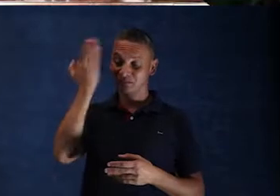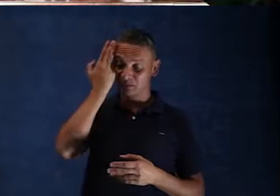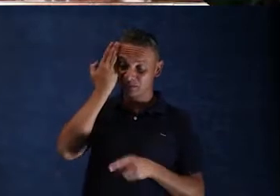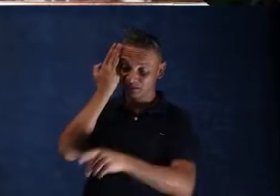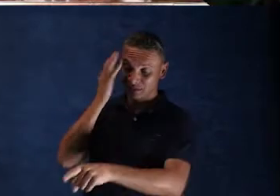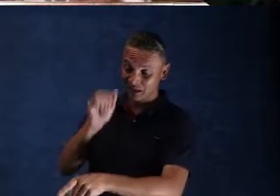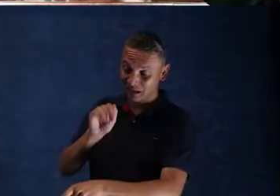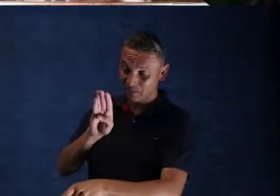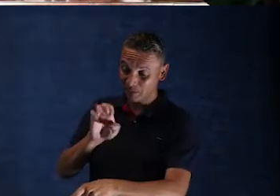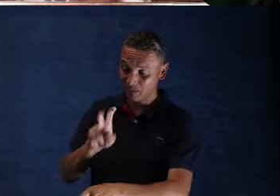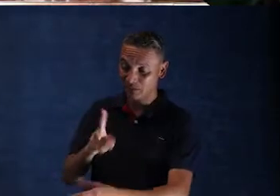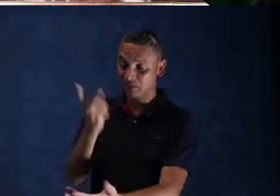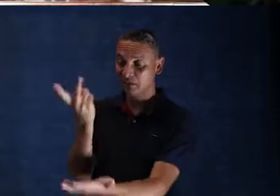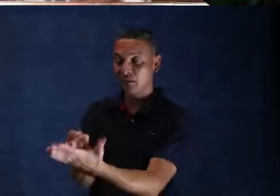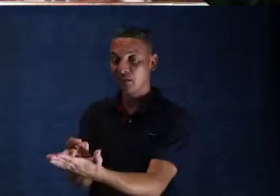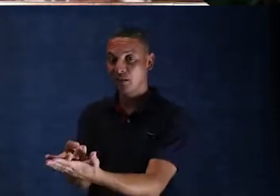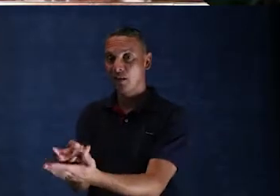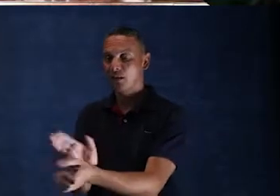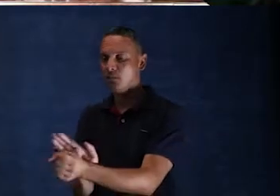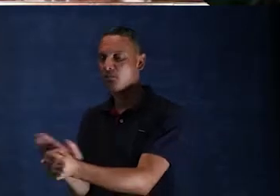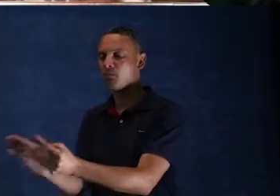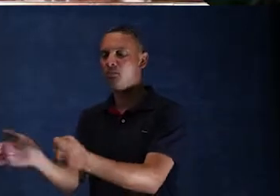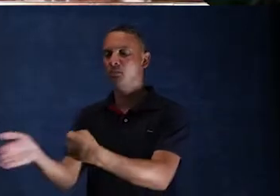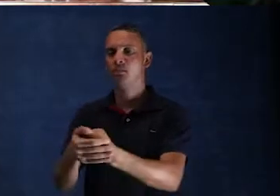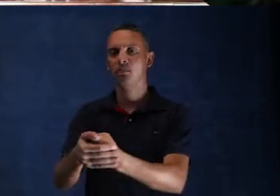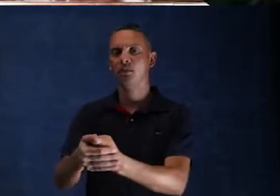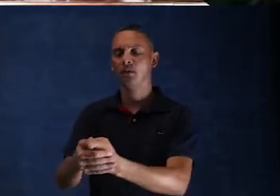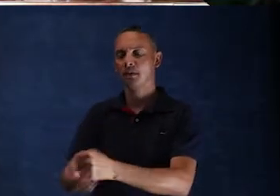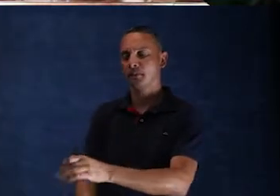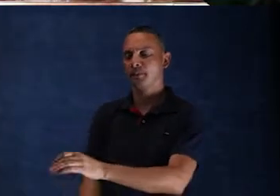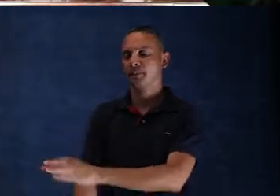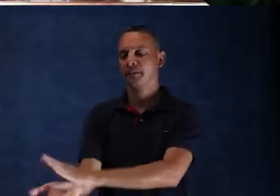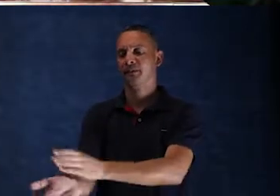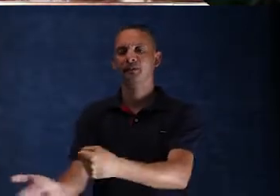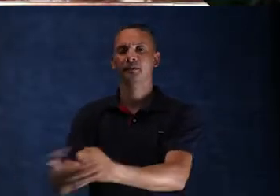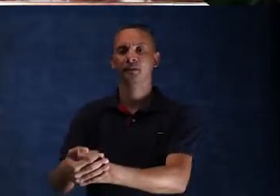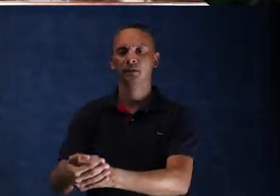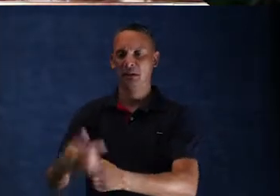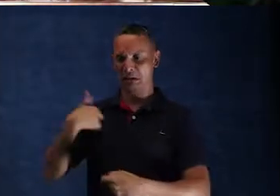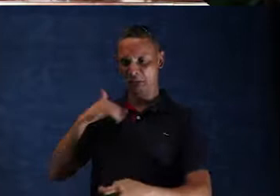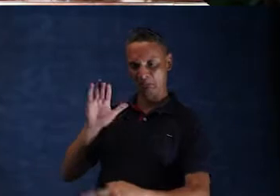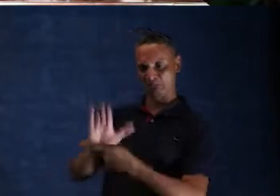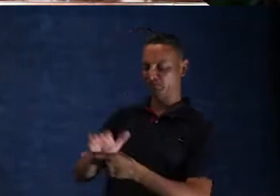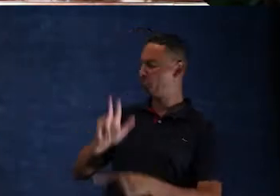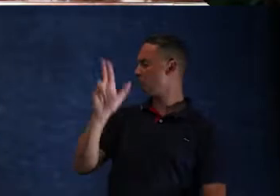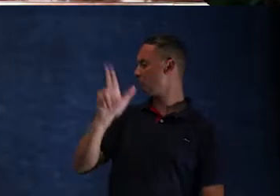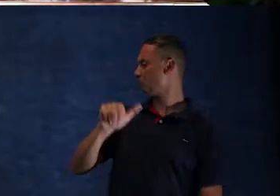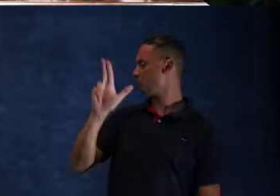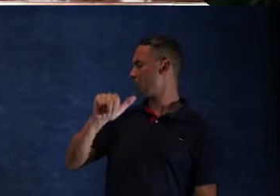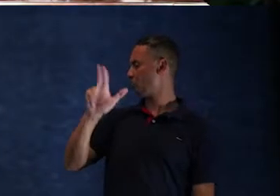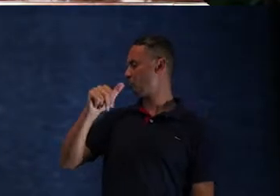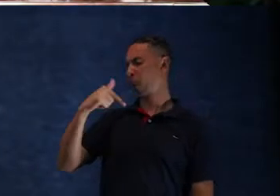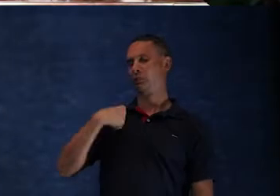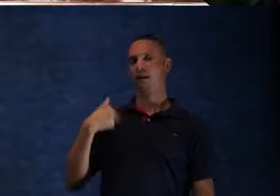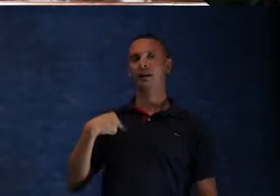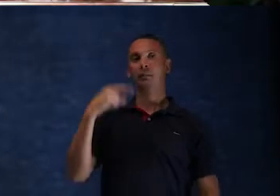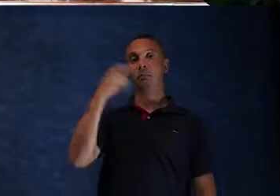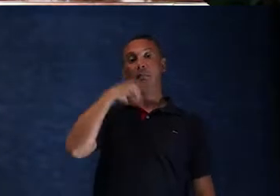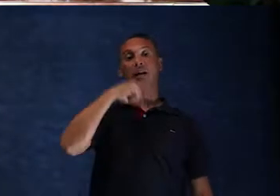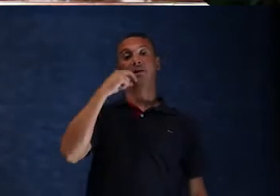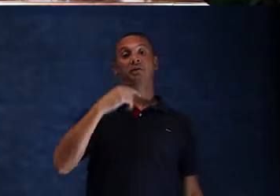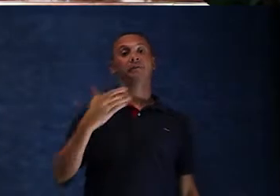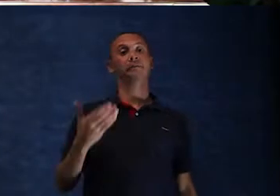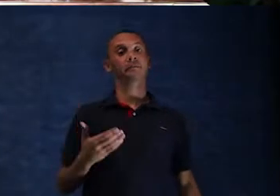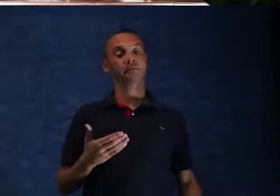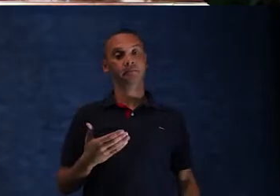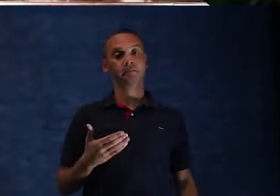e fala, eu não sou protetor do meu irmão, guardador, sou eu lá, guardador do meu irmão? Ele mente.